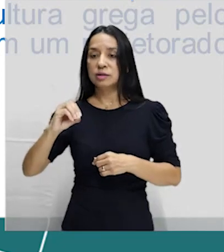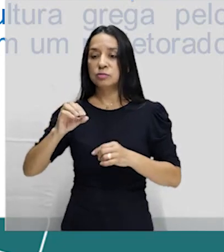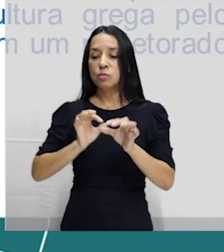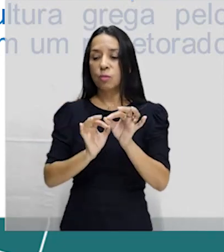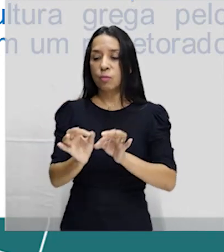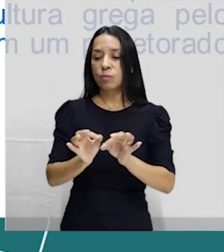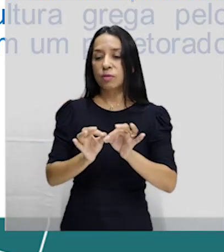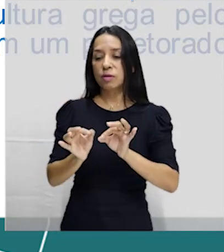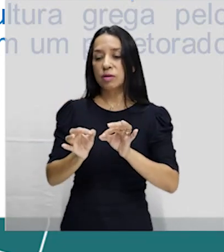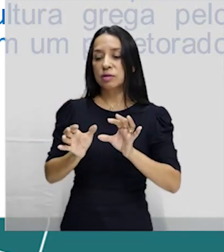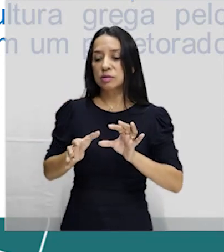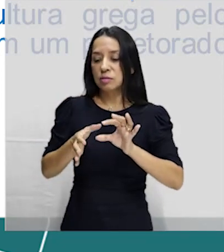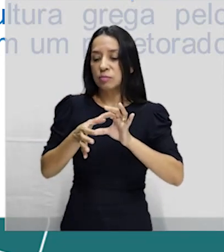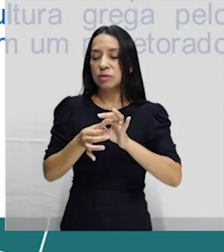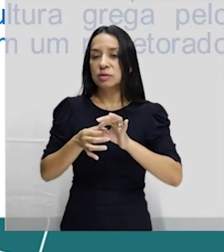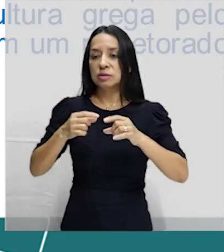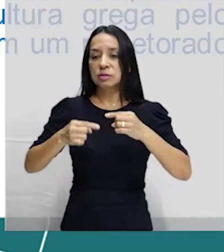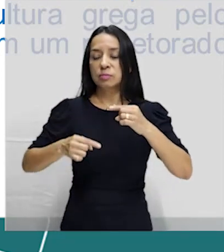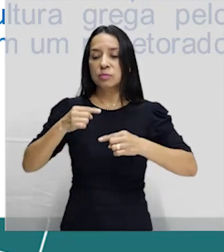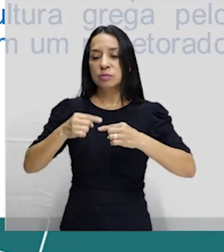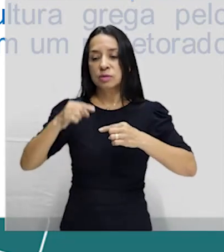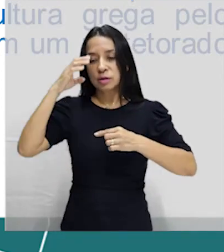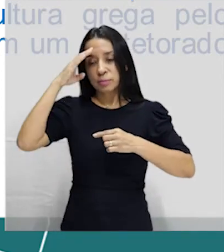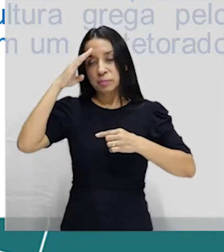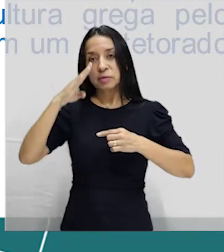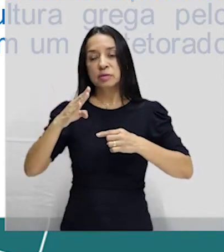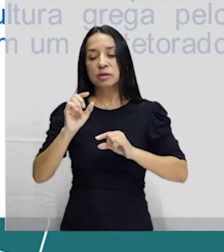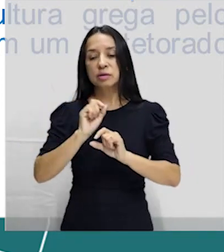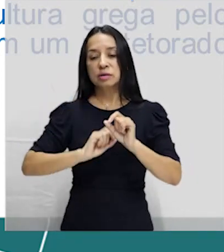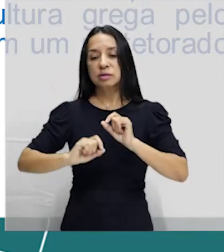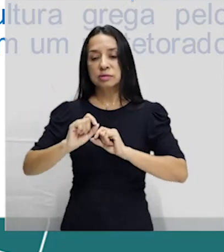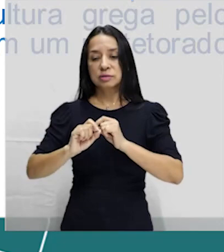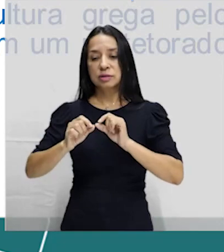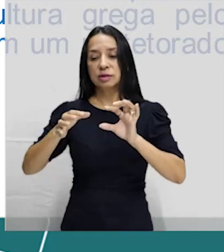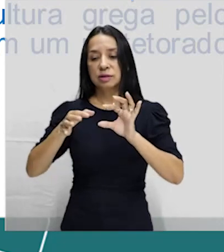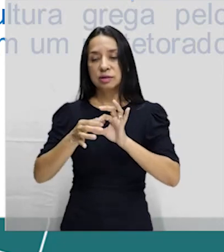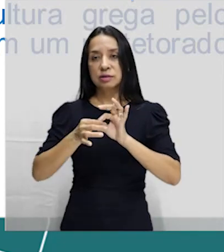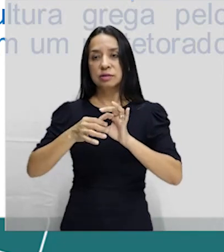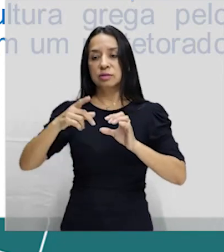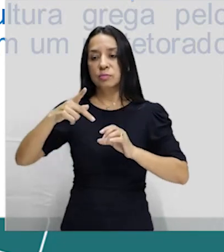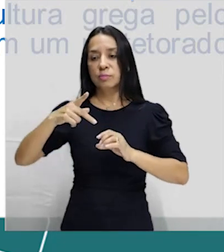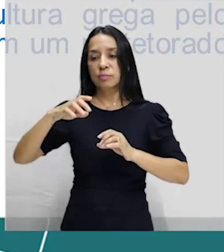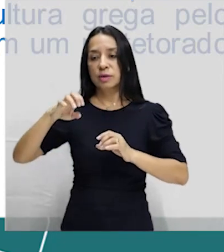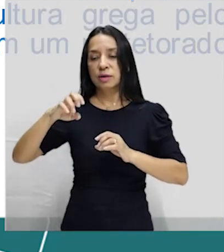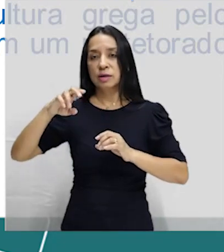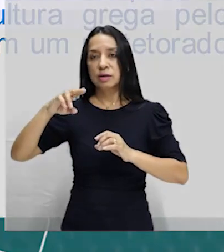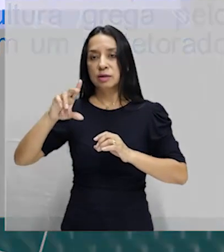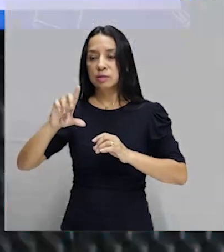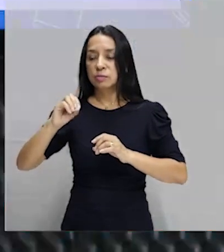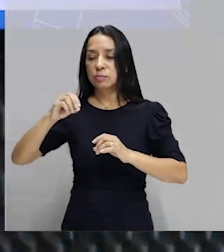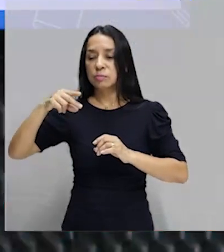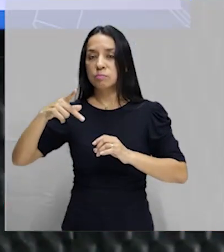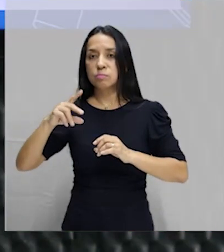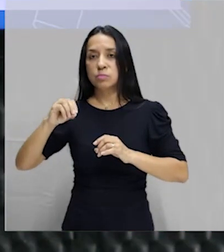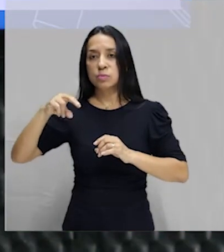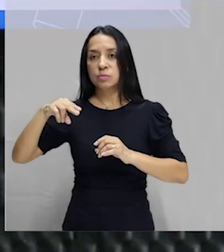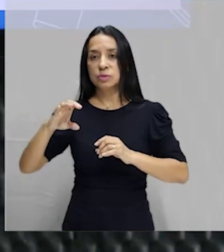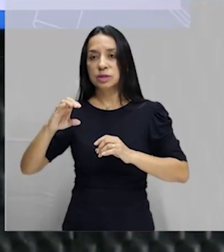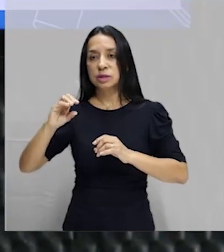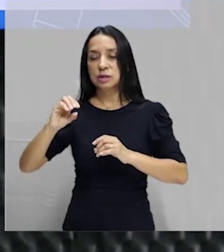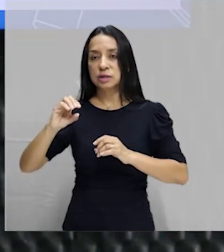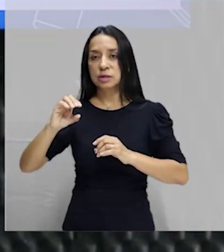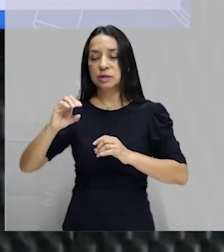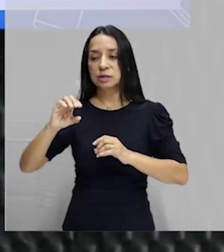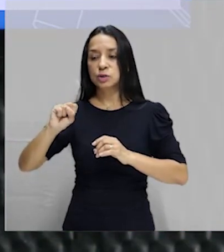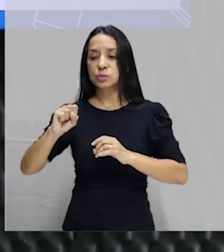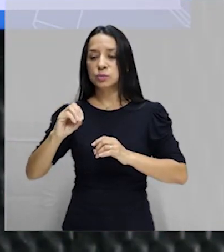liga, uma aliança político-militar, que é a chamada Liga do Peloponeso. E aí nós teremos, de um lado, a Liga de Delos, comandado por